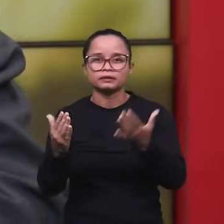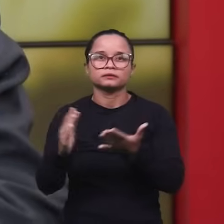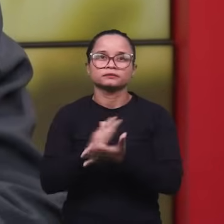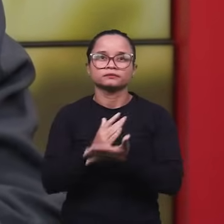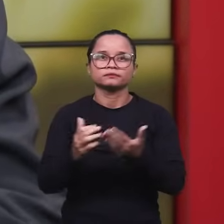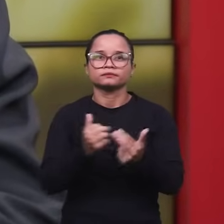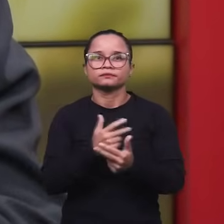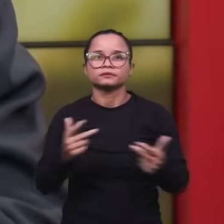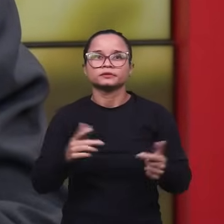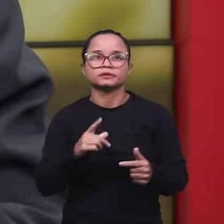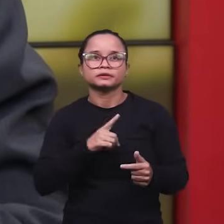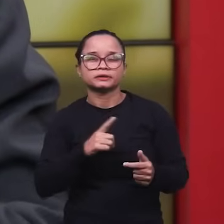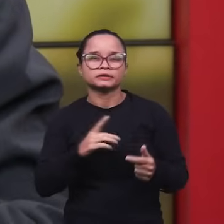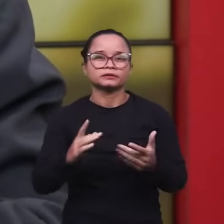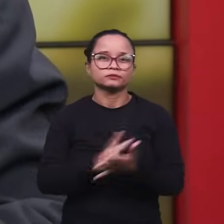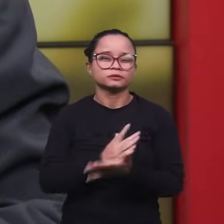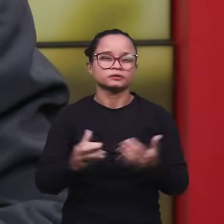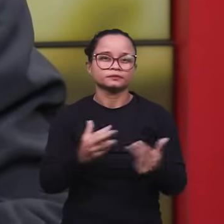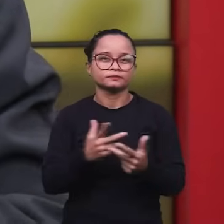são questões às vezes até